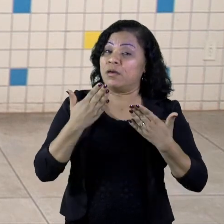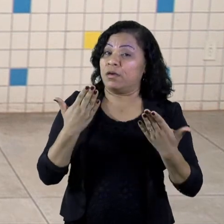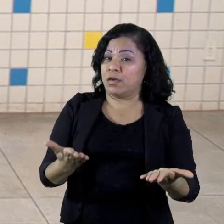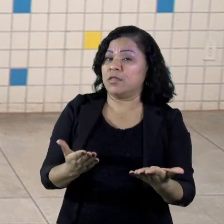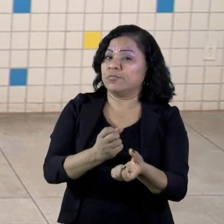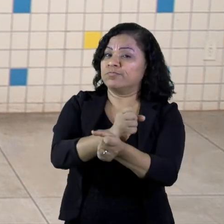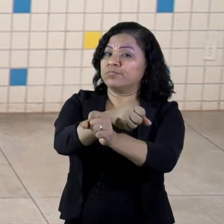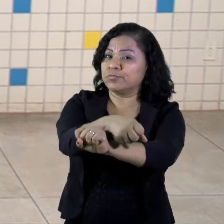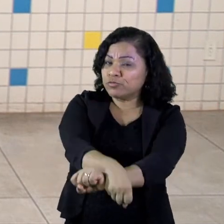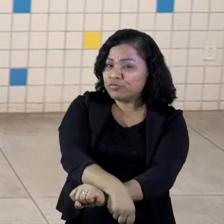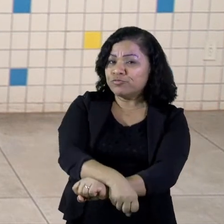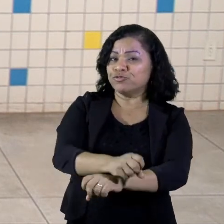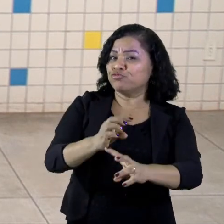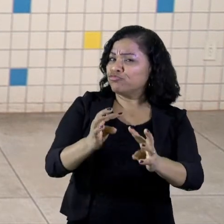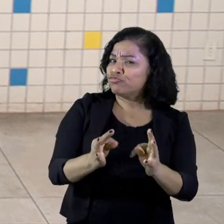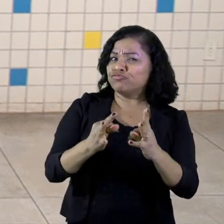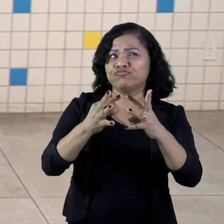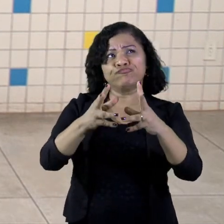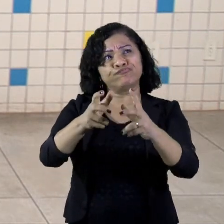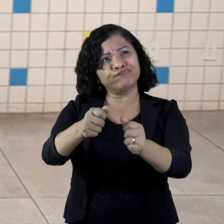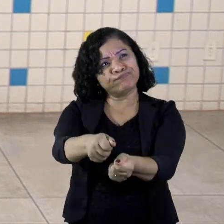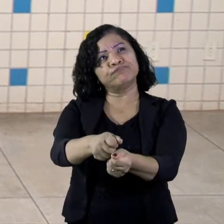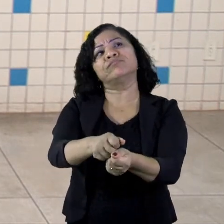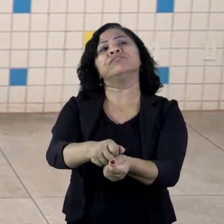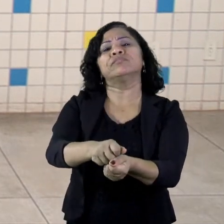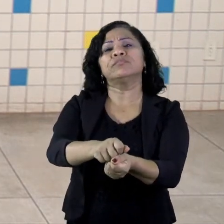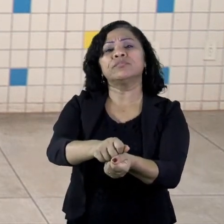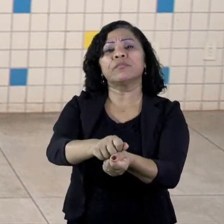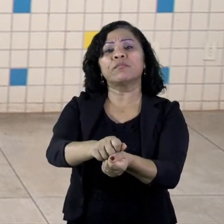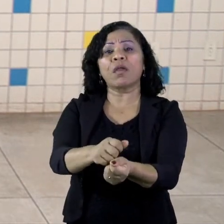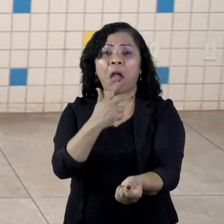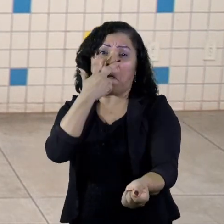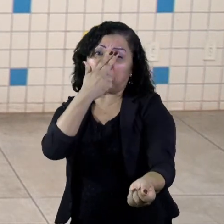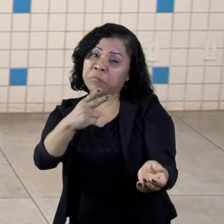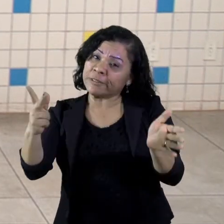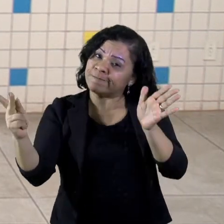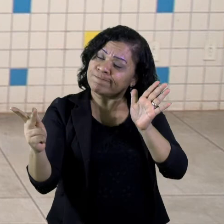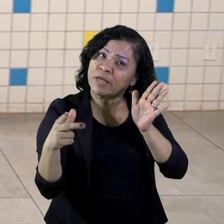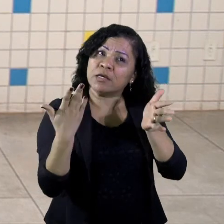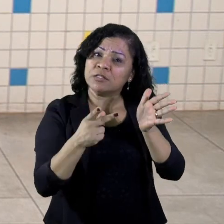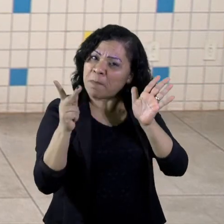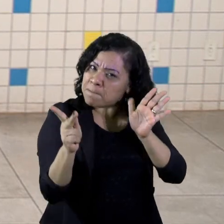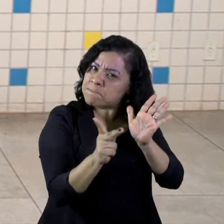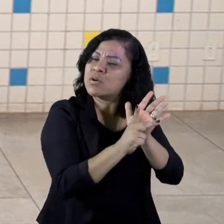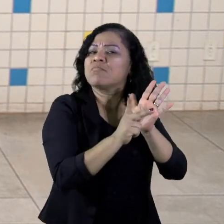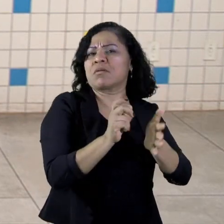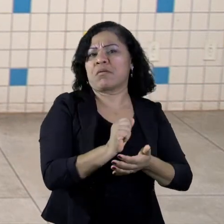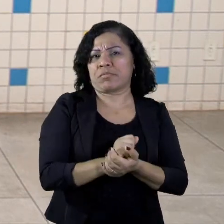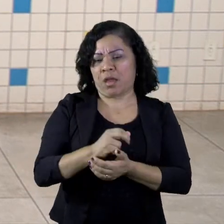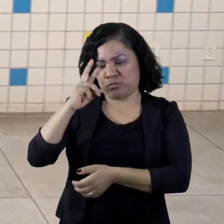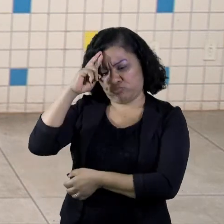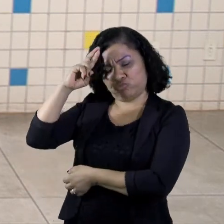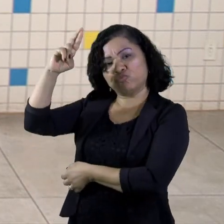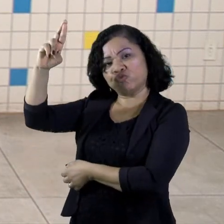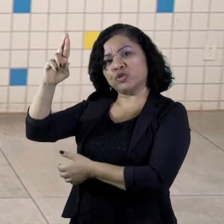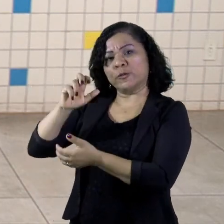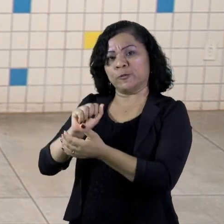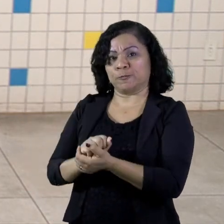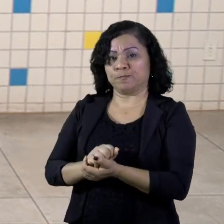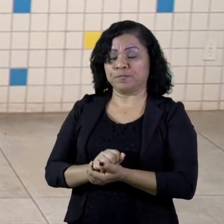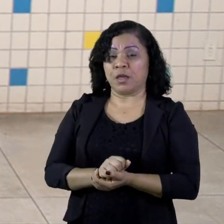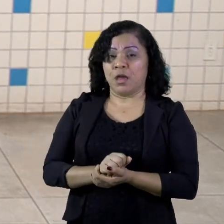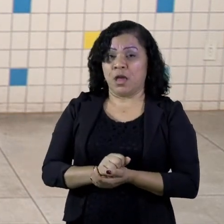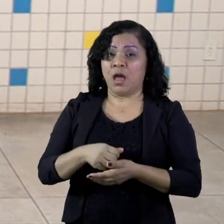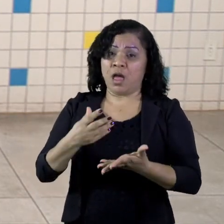modo geral, eram considerados uma propriedade do senhor ou de uma comunidade. Ele podia pertencer a um senhor na África